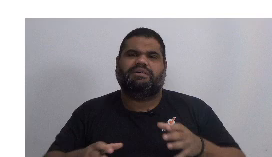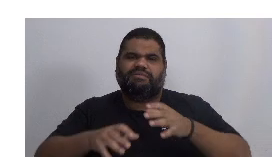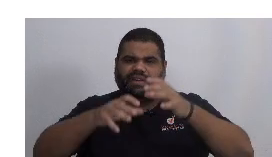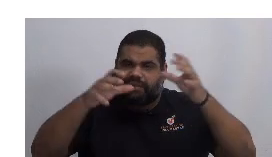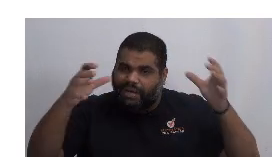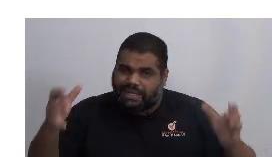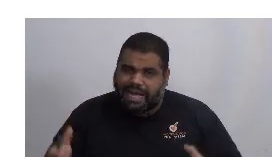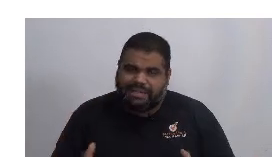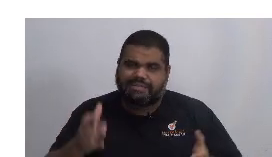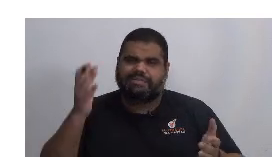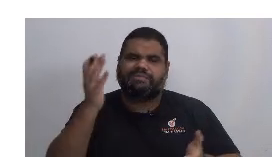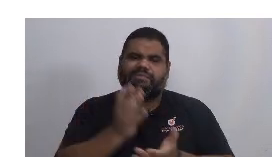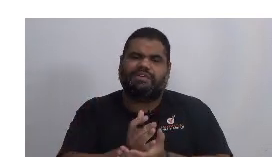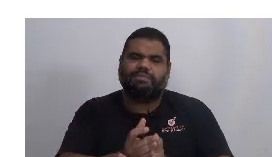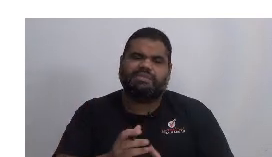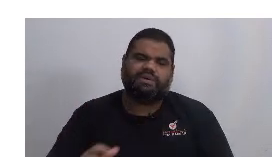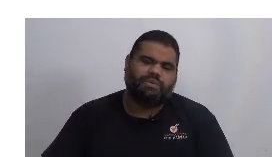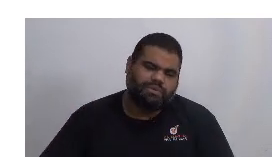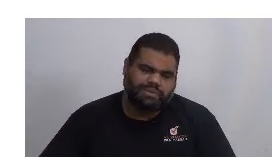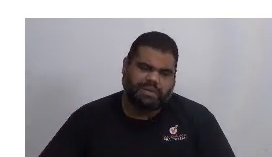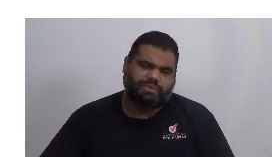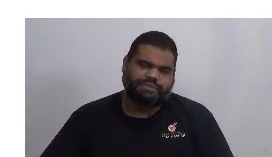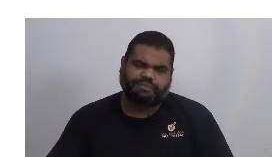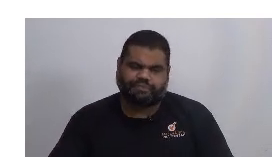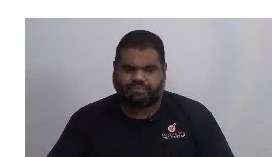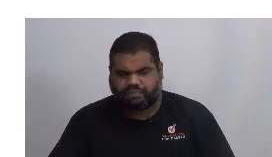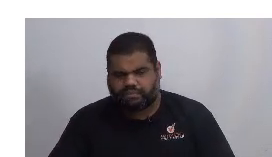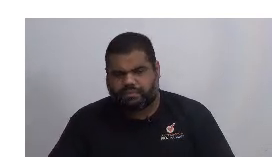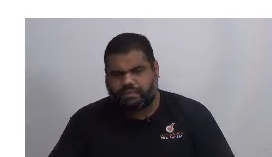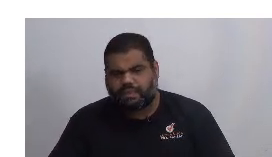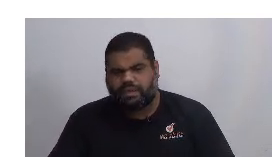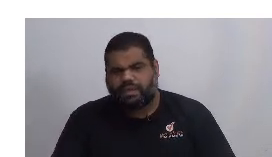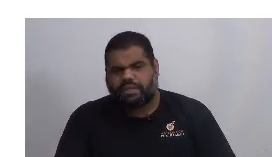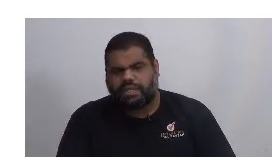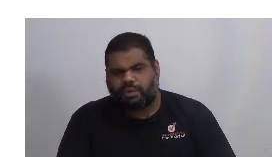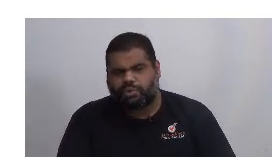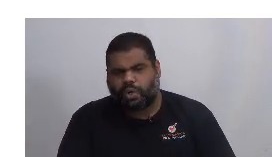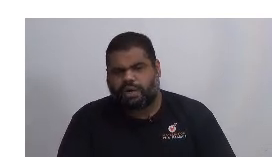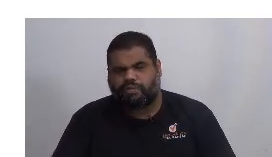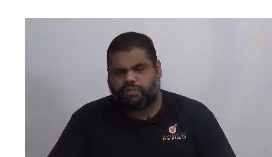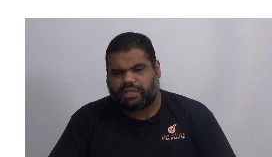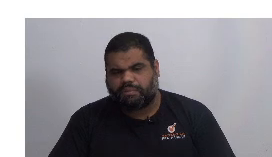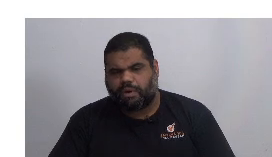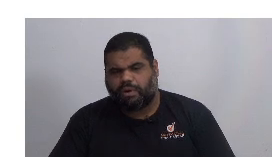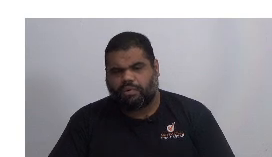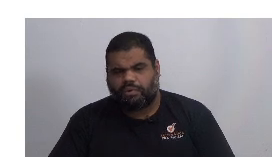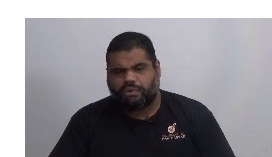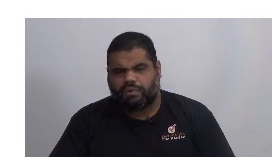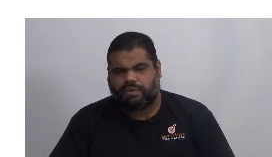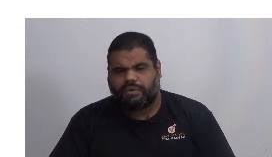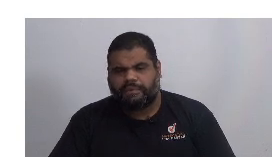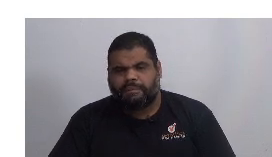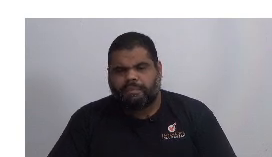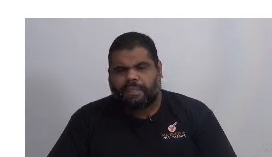frases. Feito a análise, vamos à conclusão. Não jogo futebol.